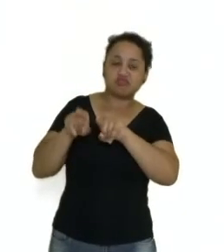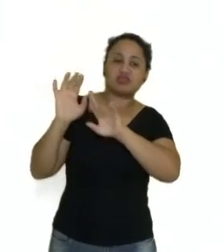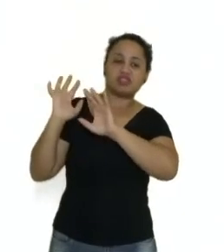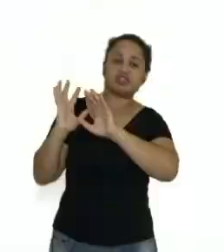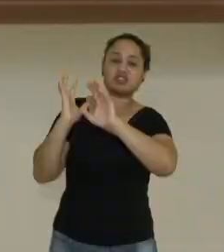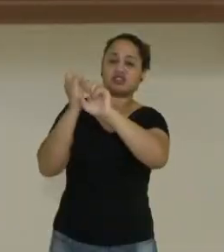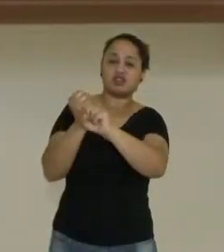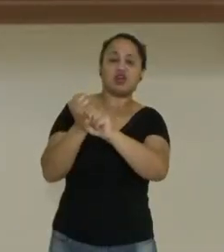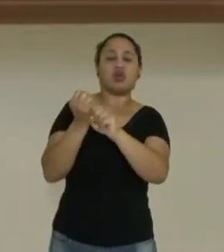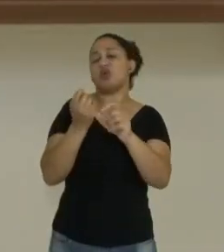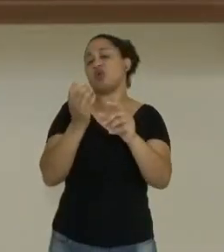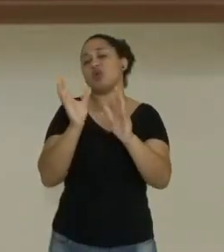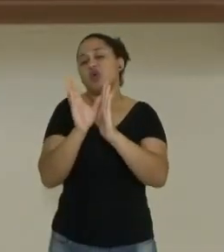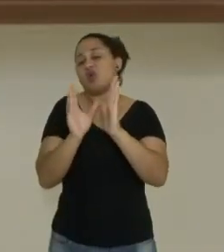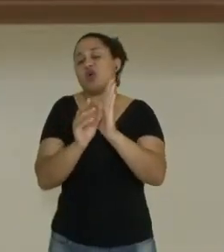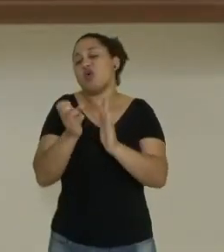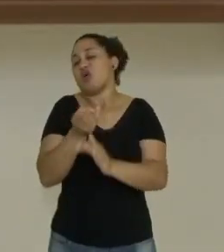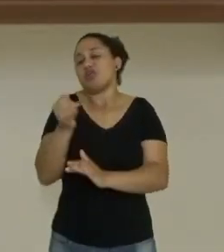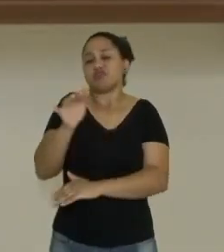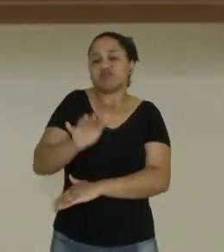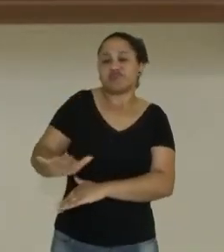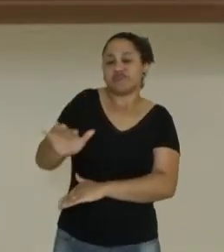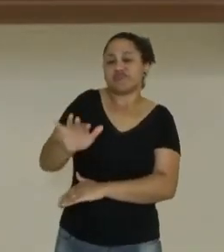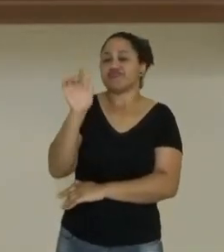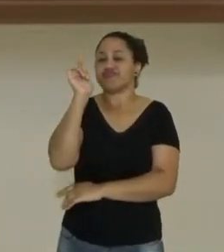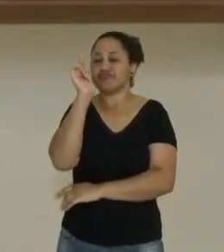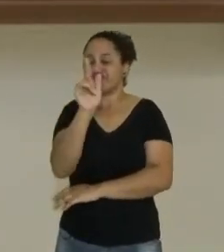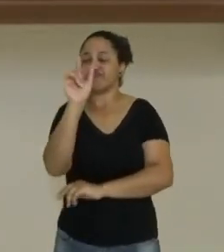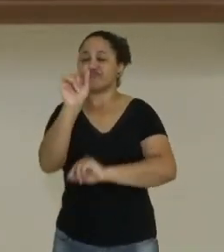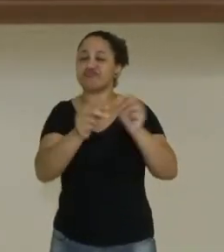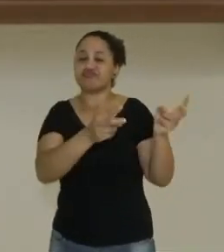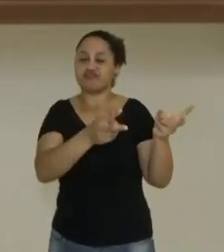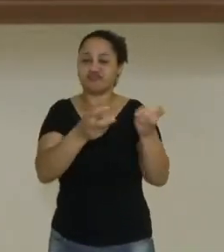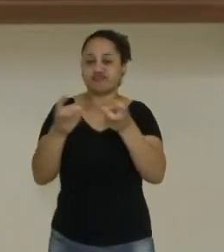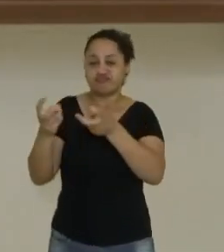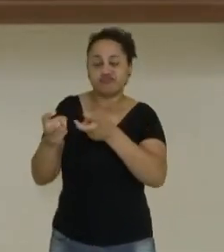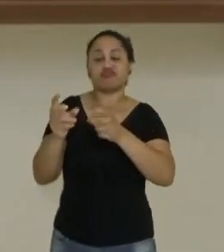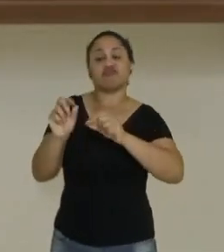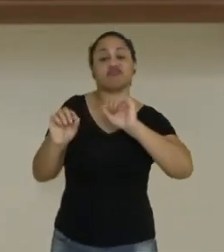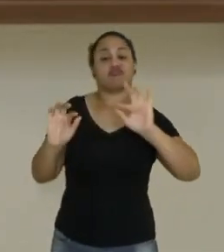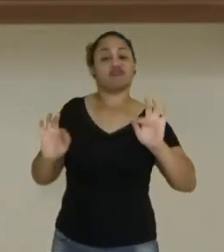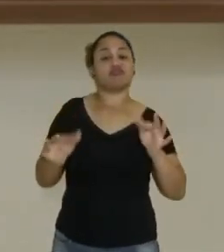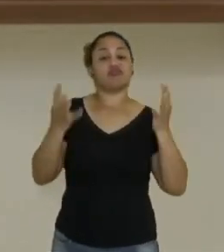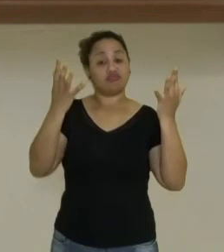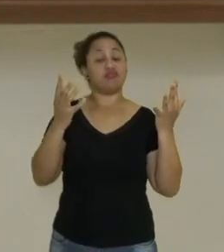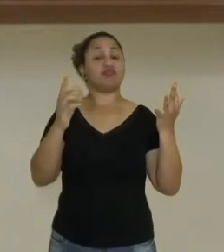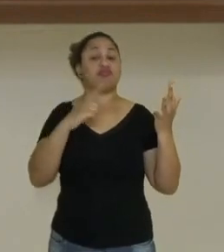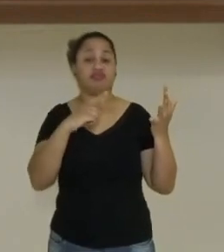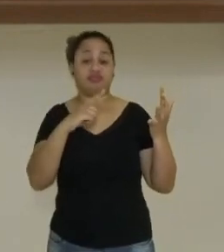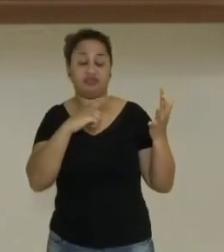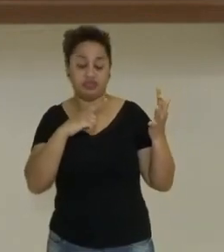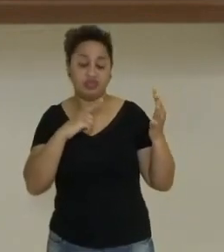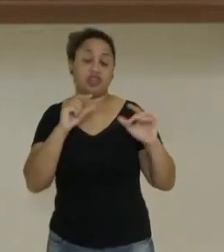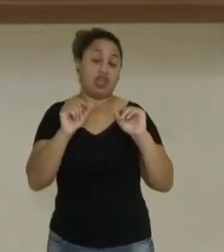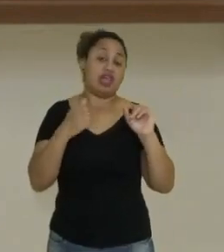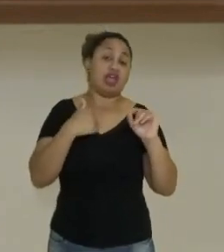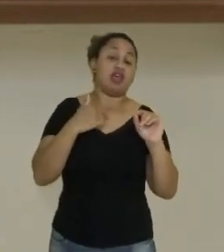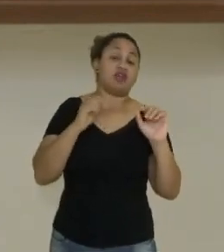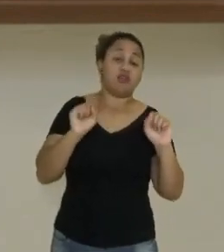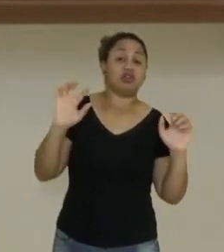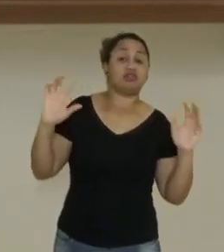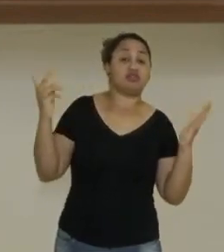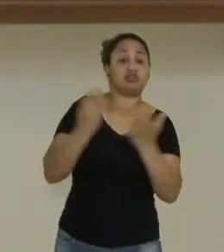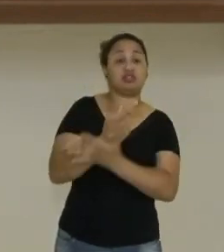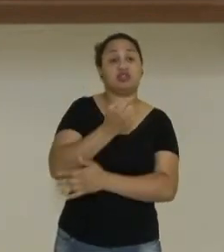né? Quais situações eu consigo identificar esses fenômenos aleatórios ou não. Então,